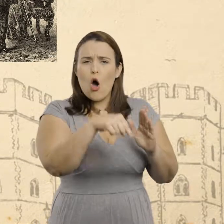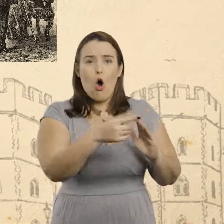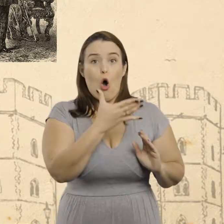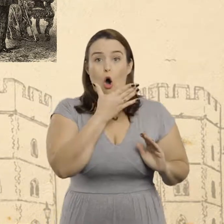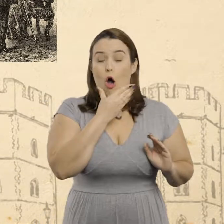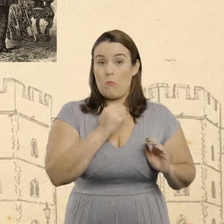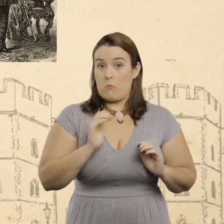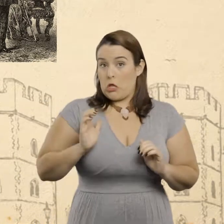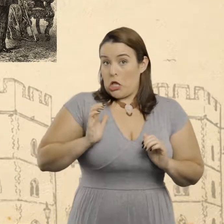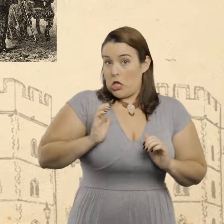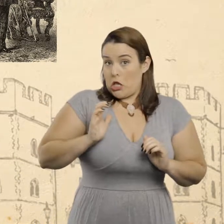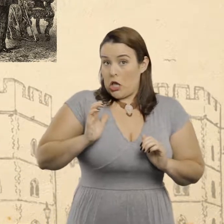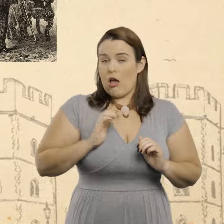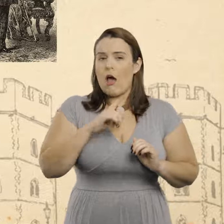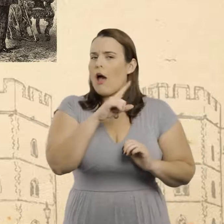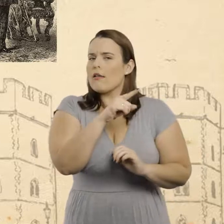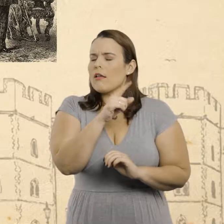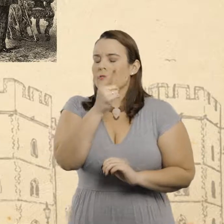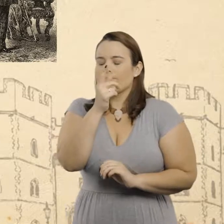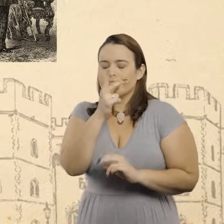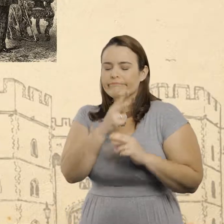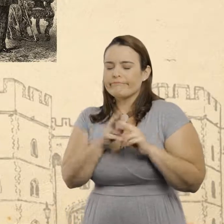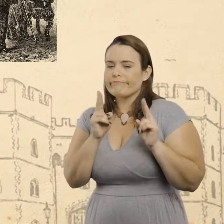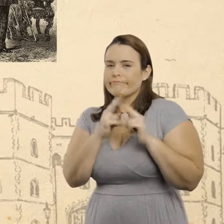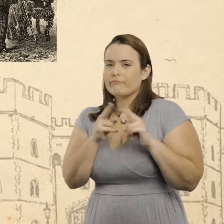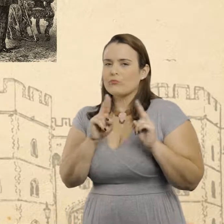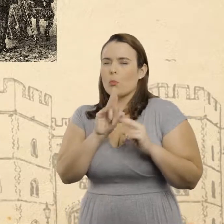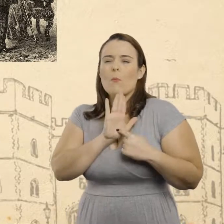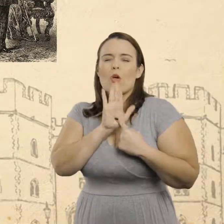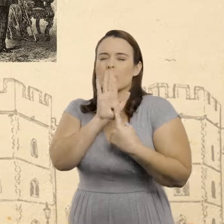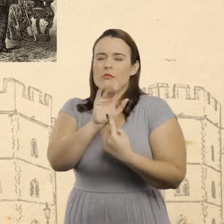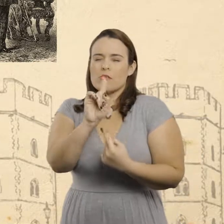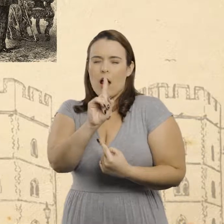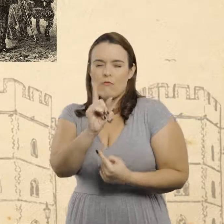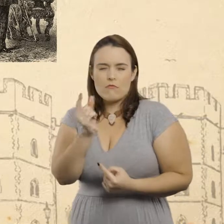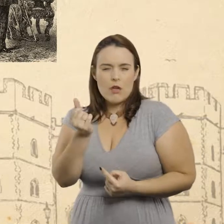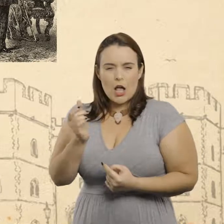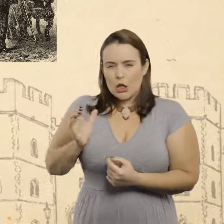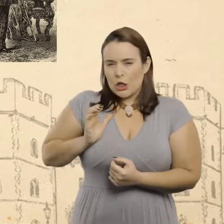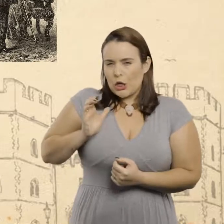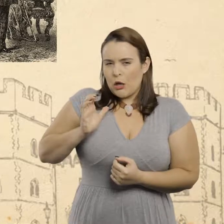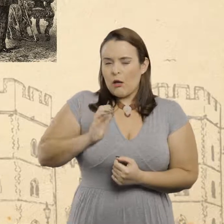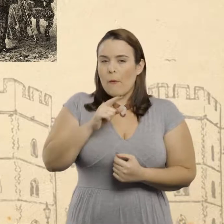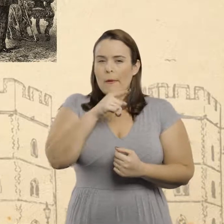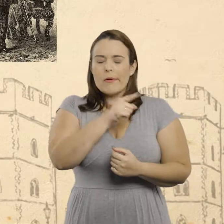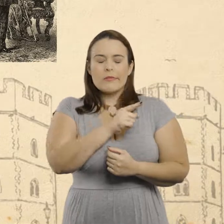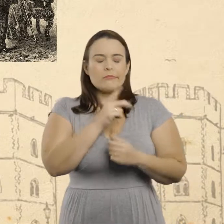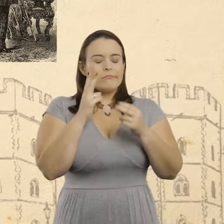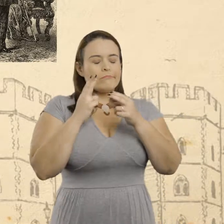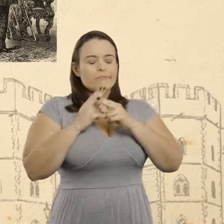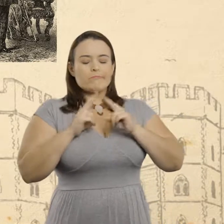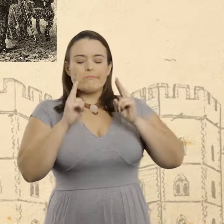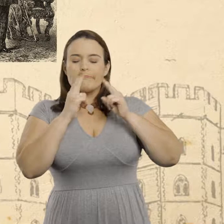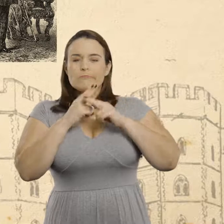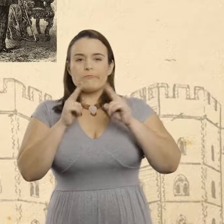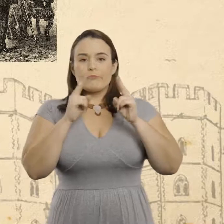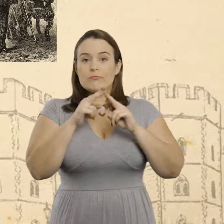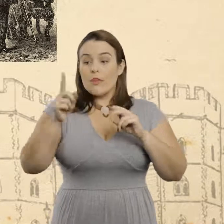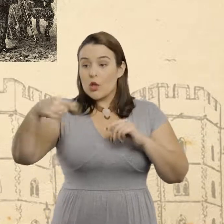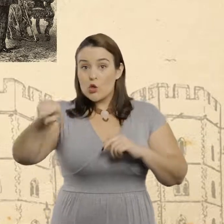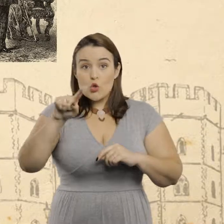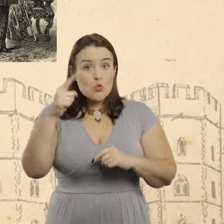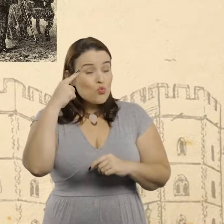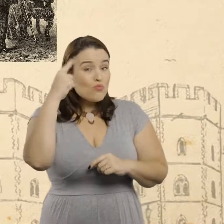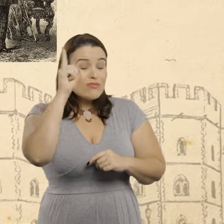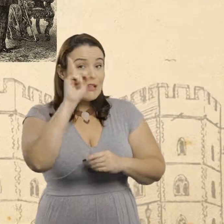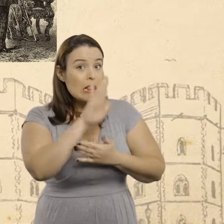Fogg era muito discreto. Ele não mostrava sua riqueza. Phileas Fogg também era misterioso. Ninguém sabia nada